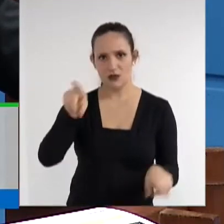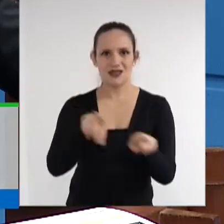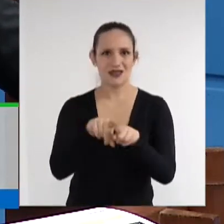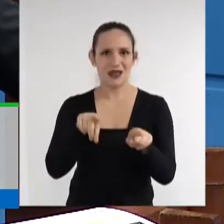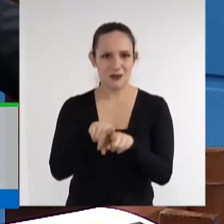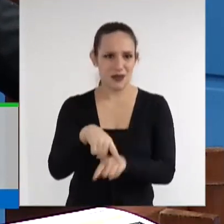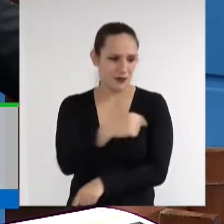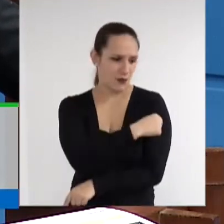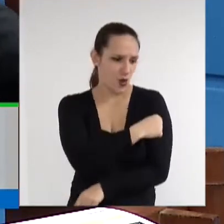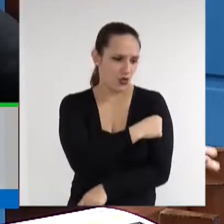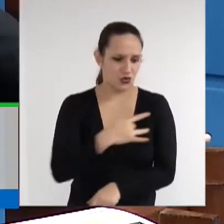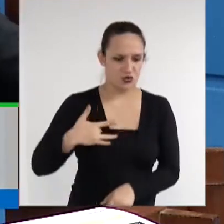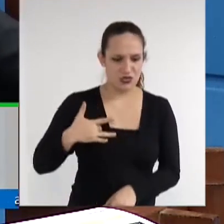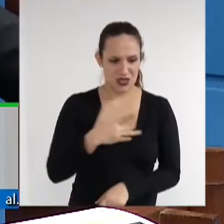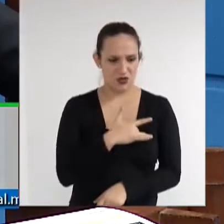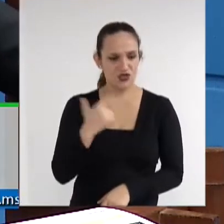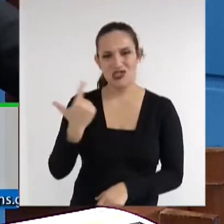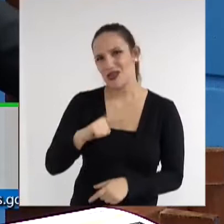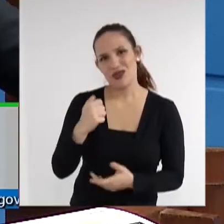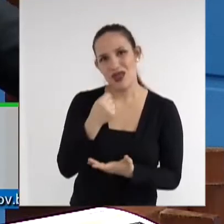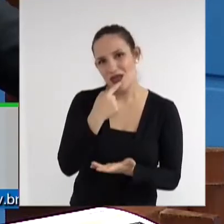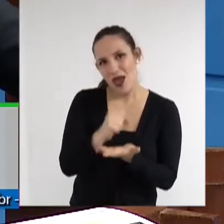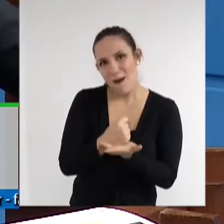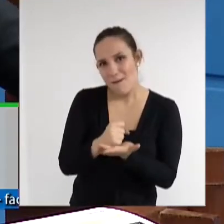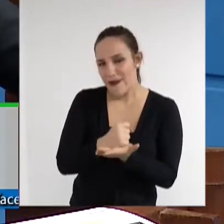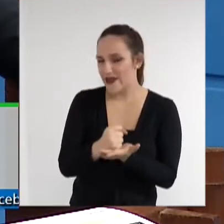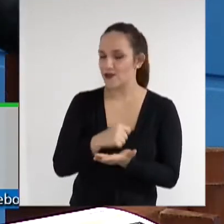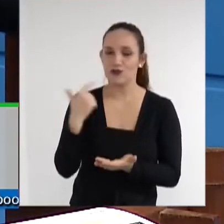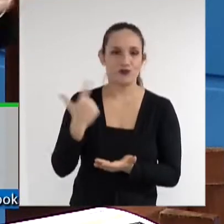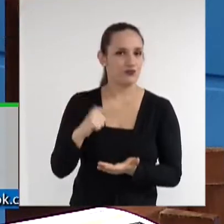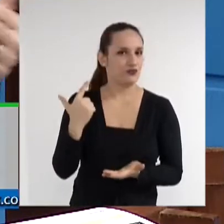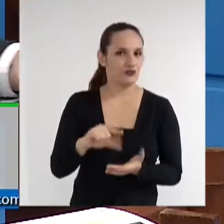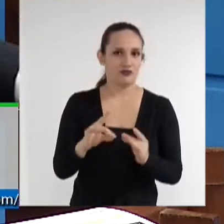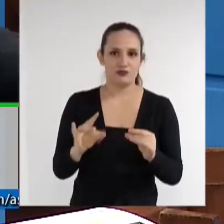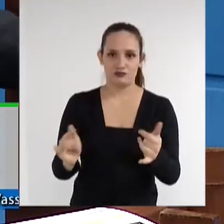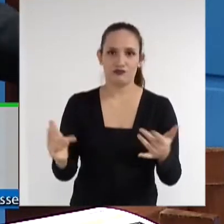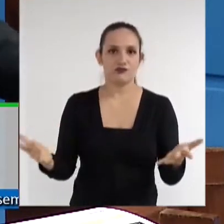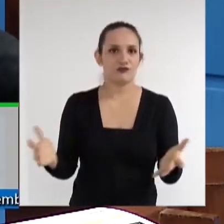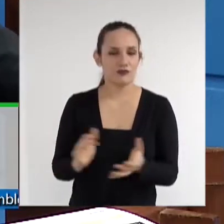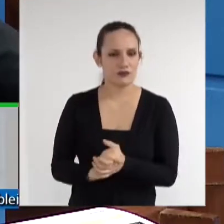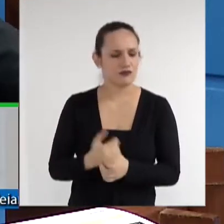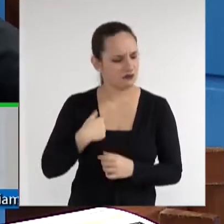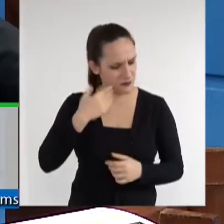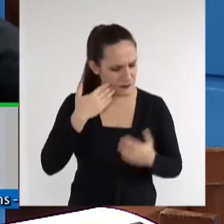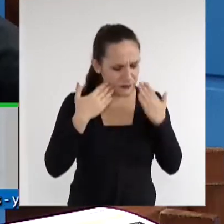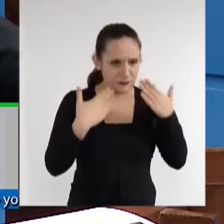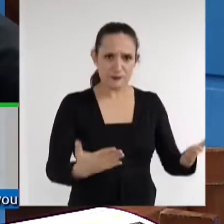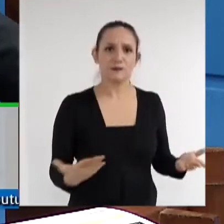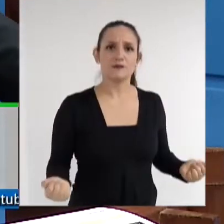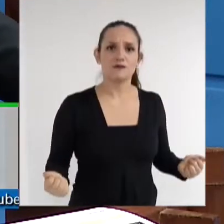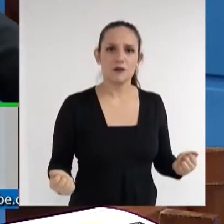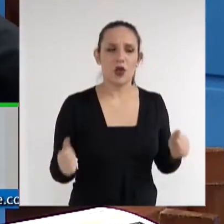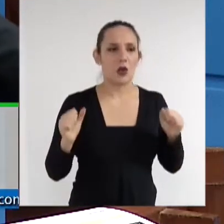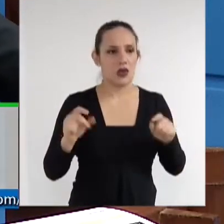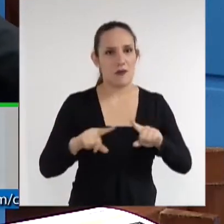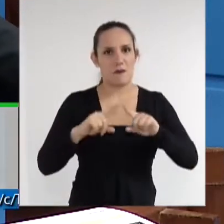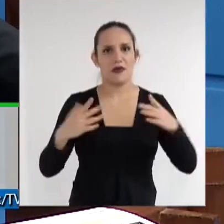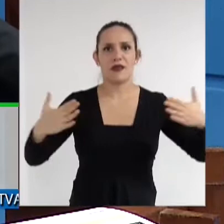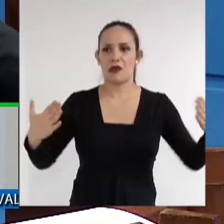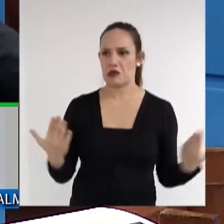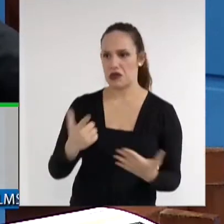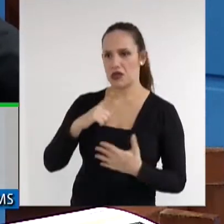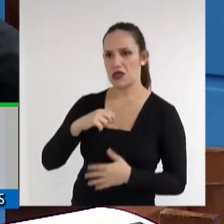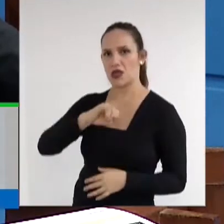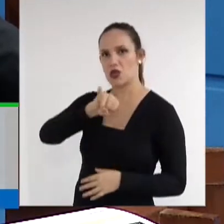de saúde, remédios. E a gente tem essa realidade do pagamento dos juros